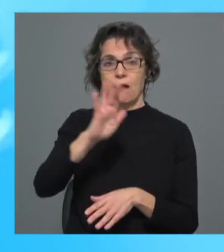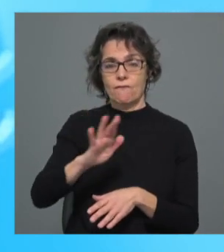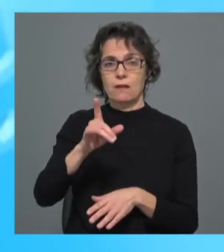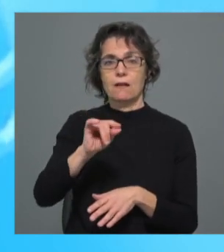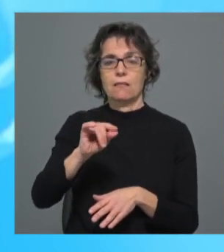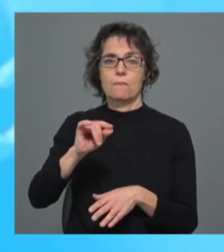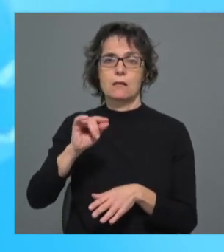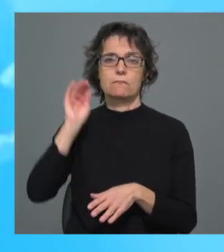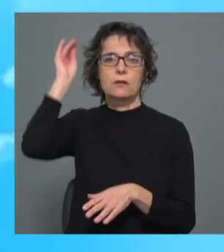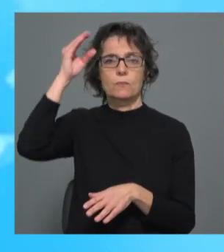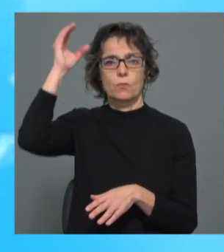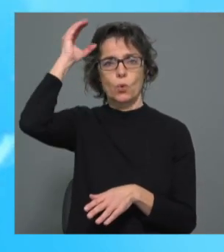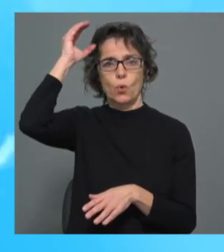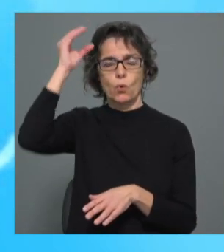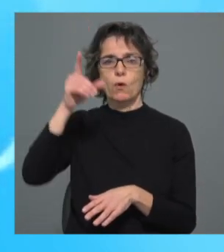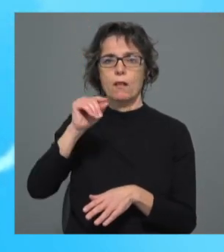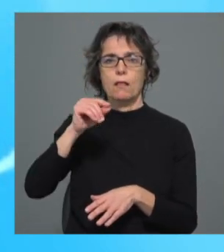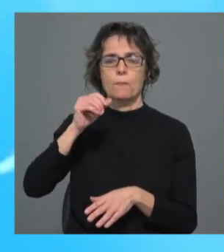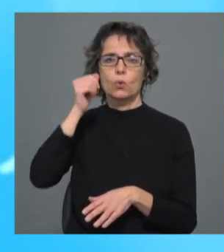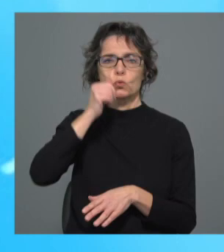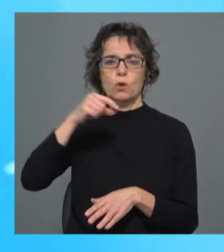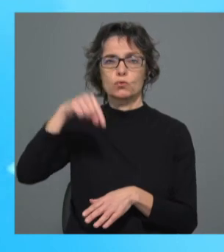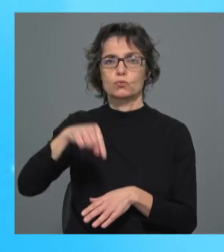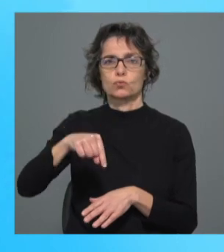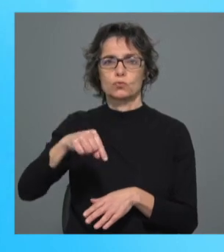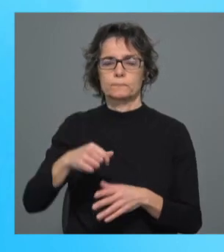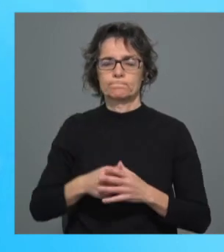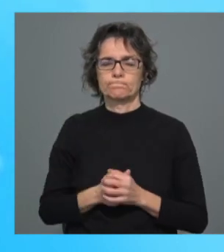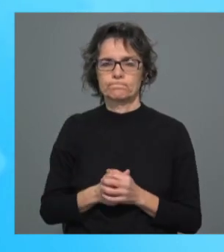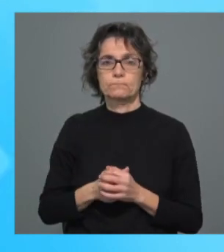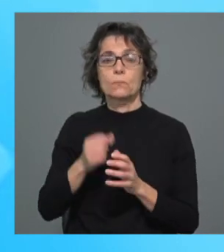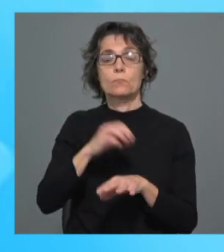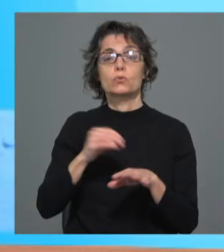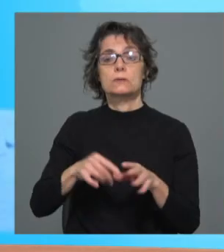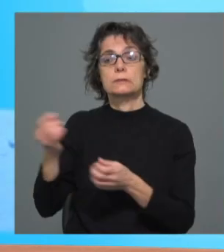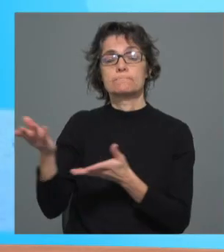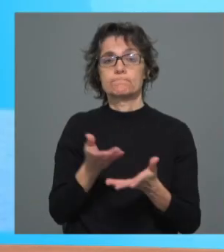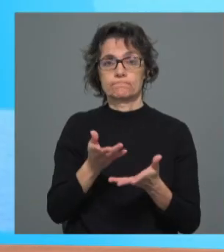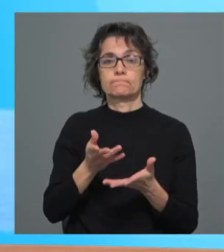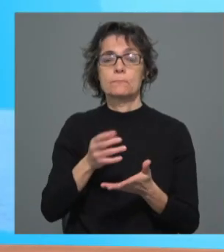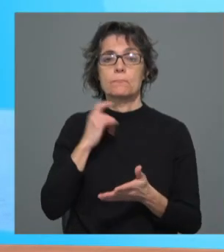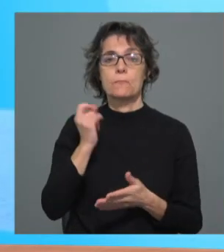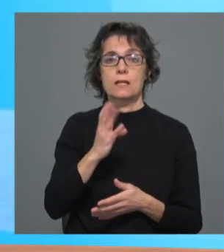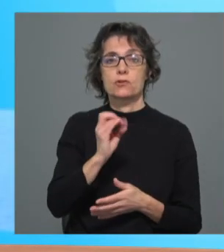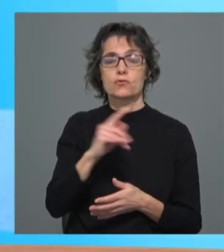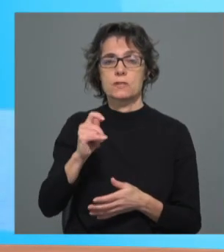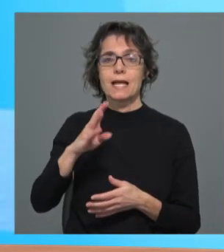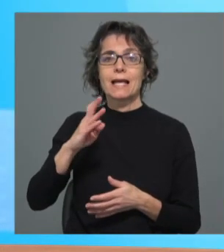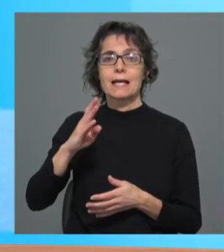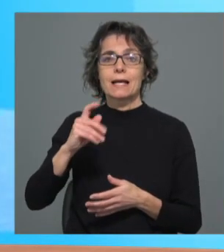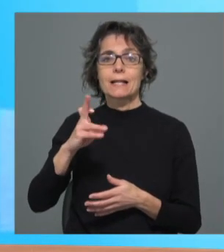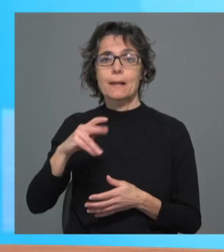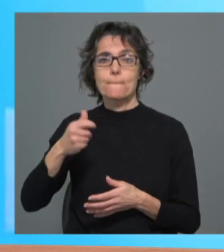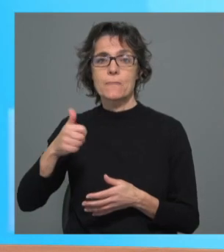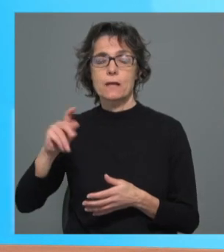do Congo e também no Sudão do Sul. Por isso, connosco o Padre José Rebelo, missionário comboniano, que